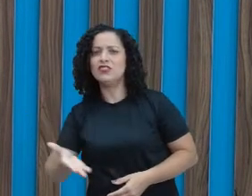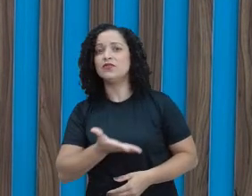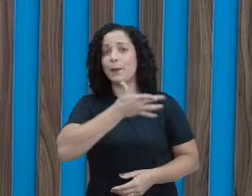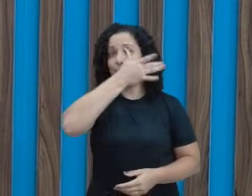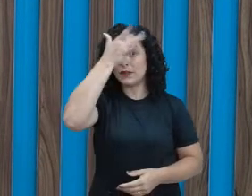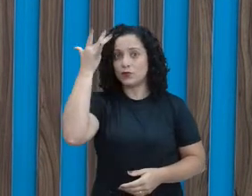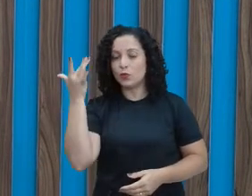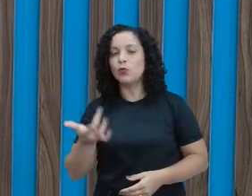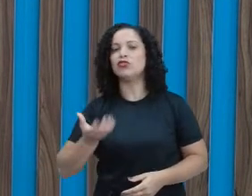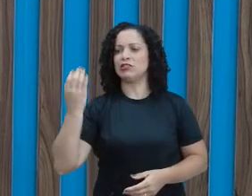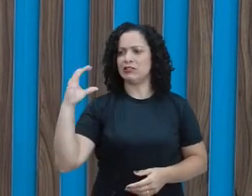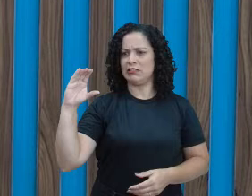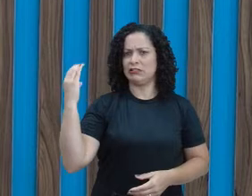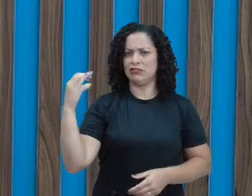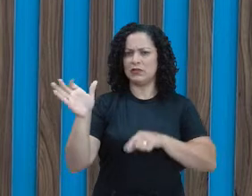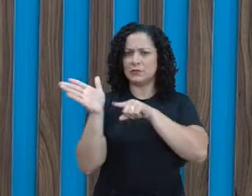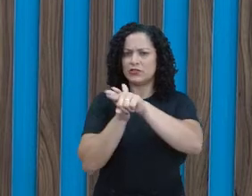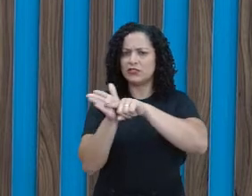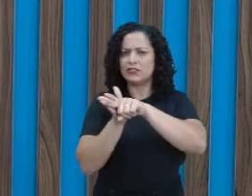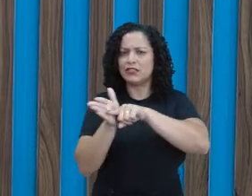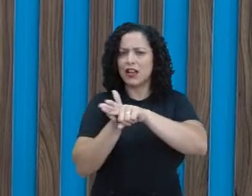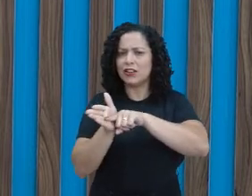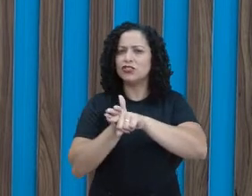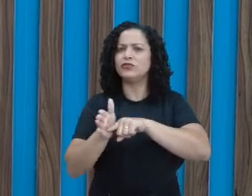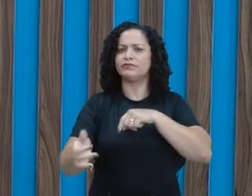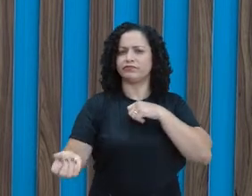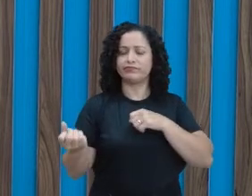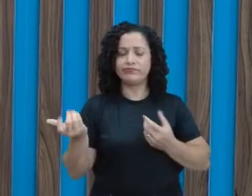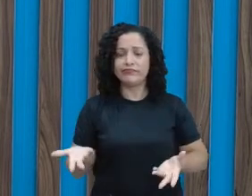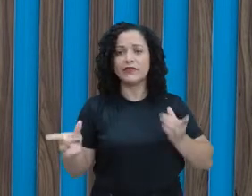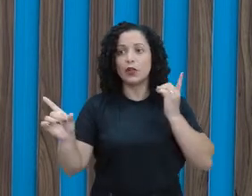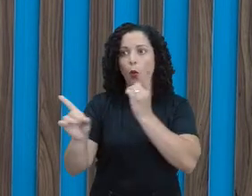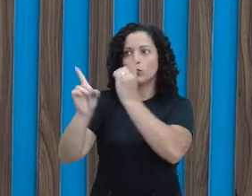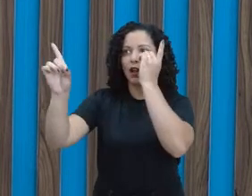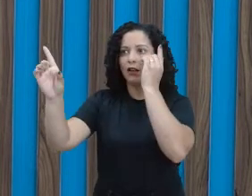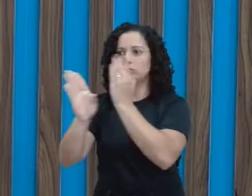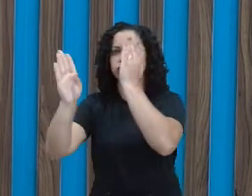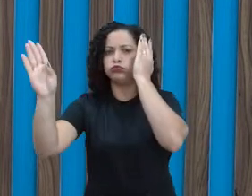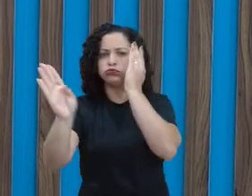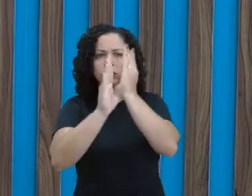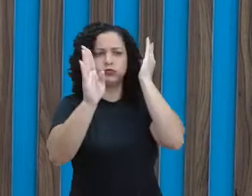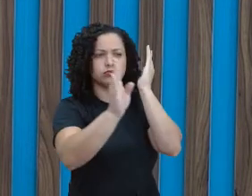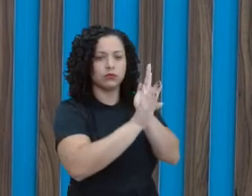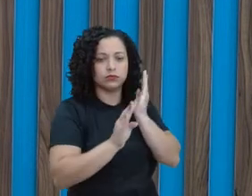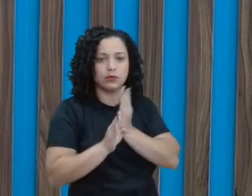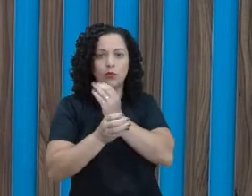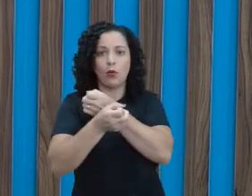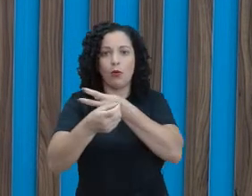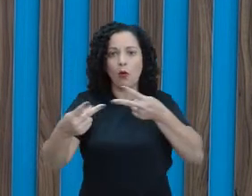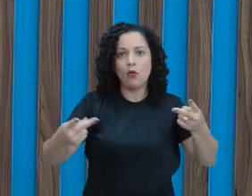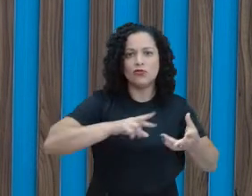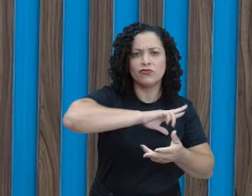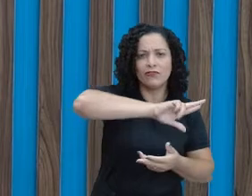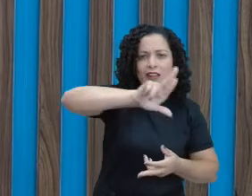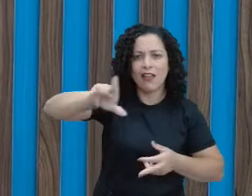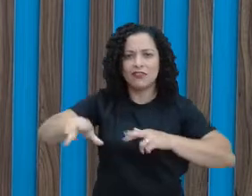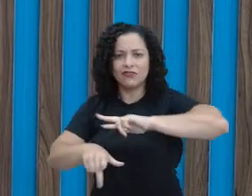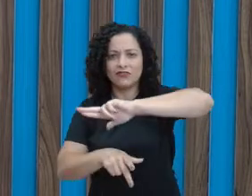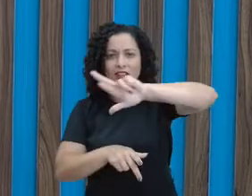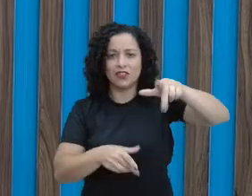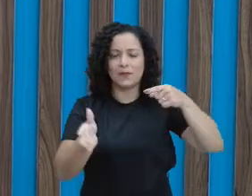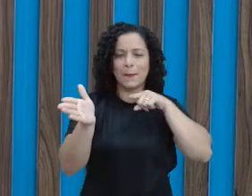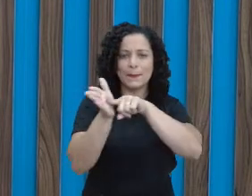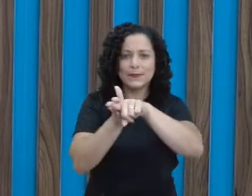isso. Então, a partir da evolução que foi descobrindo várias coisas, vários cientistas foram pesquisando